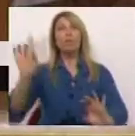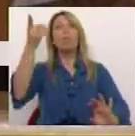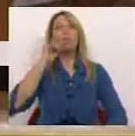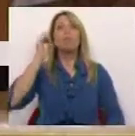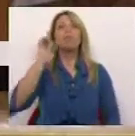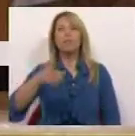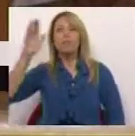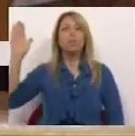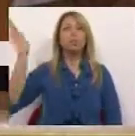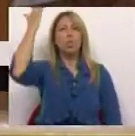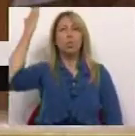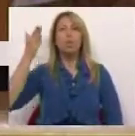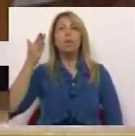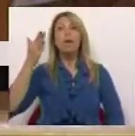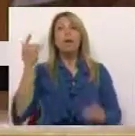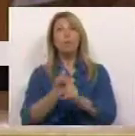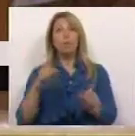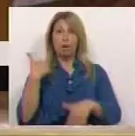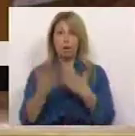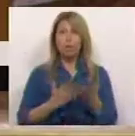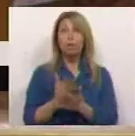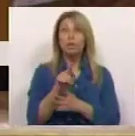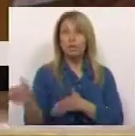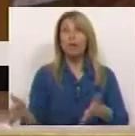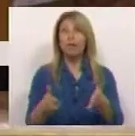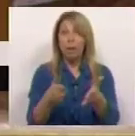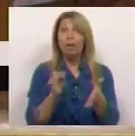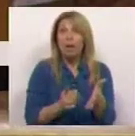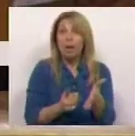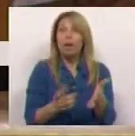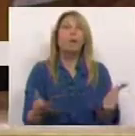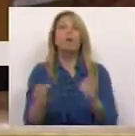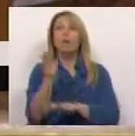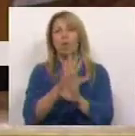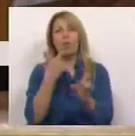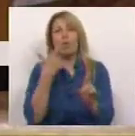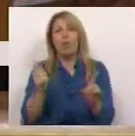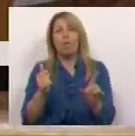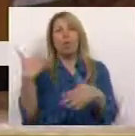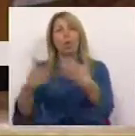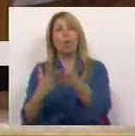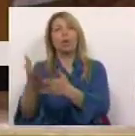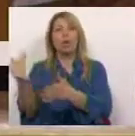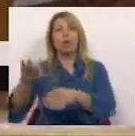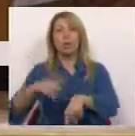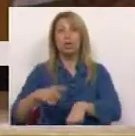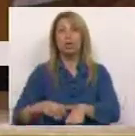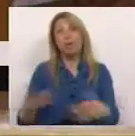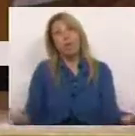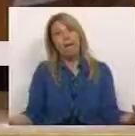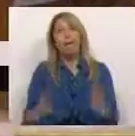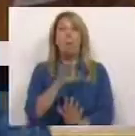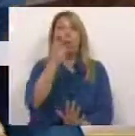a prioridade das prioridades, porque a continuar neste caminho, a Europa não pode durar muito mais tempo. É, portanto, uma questão